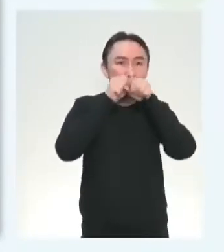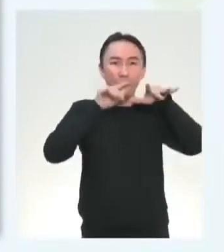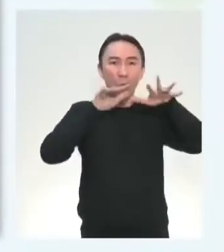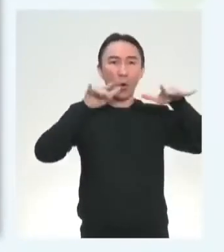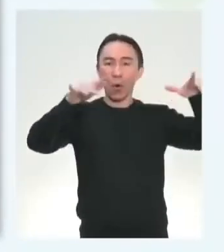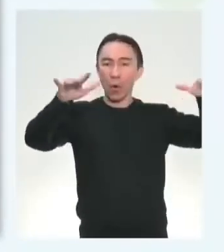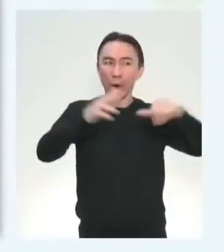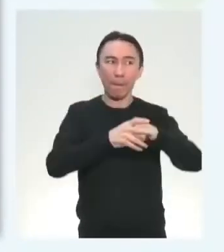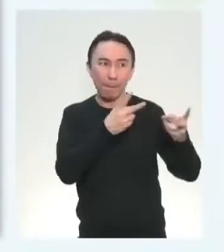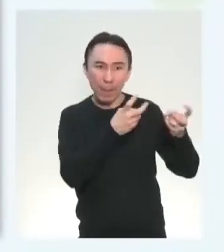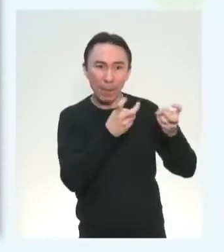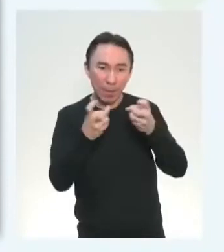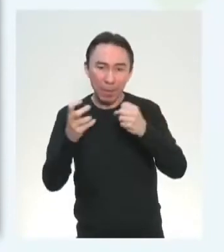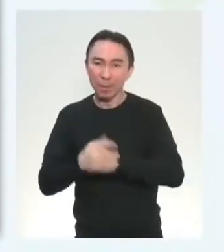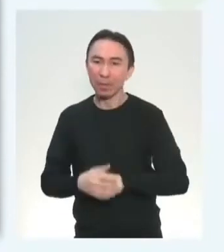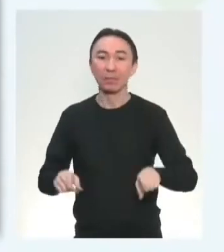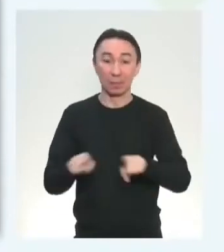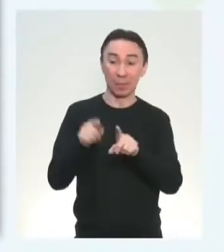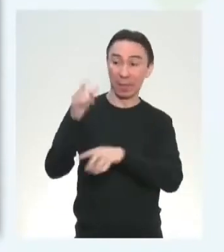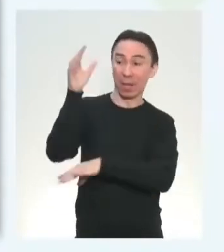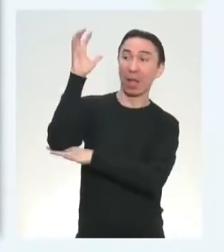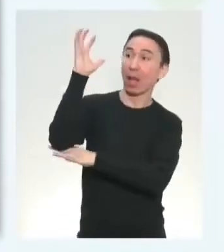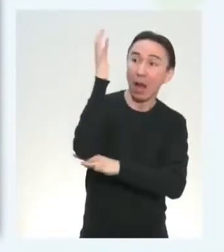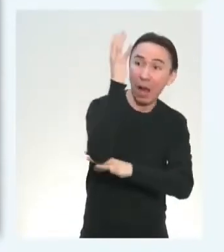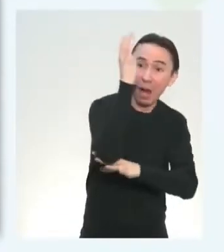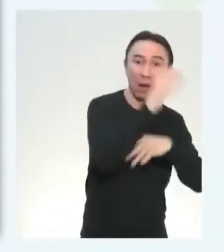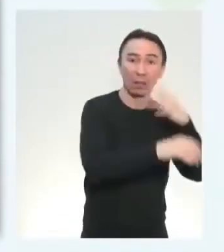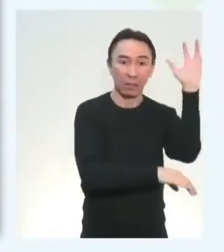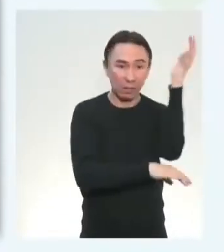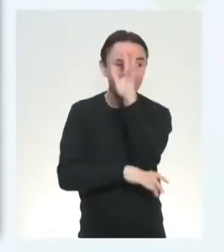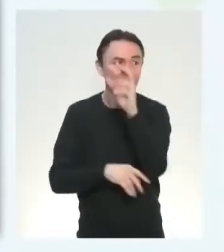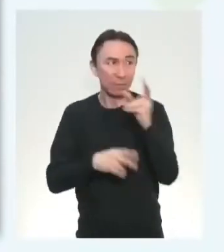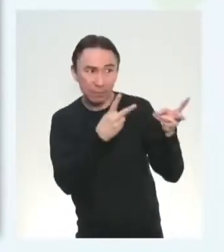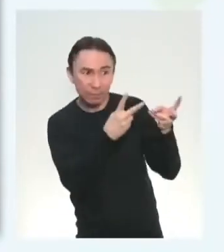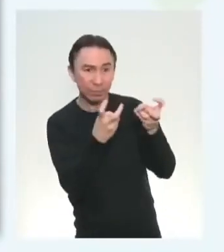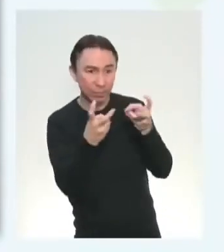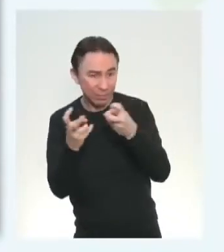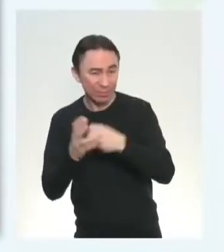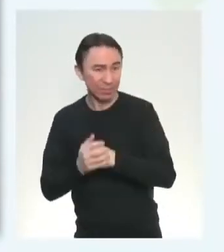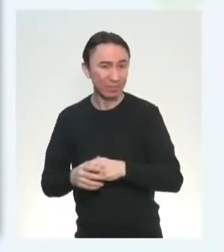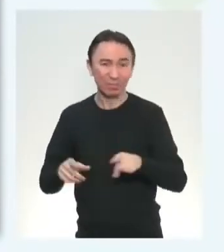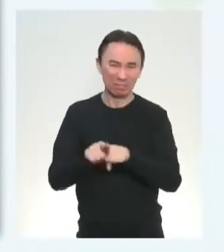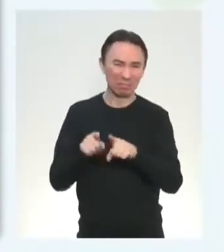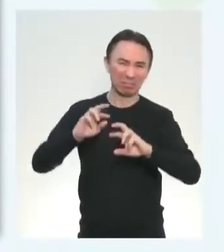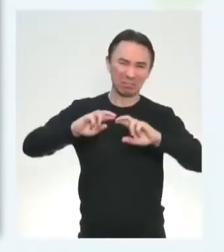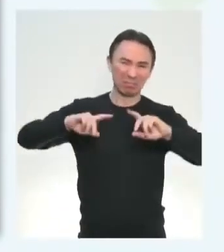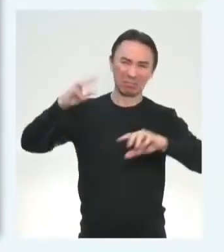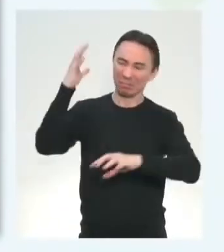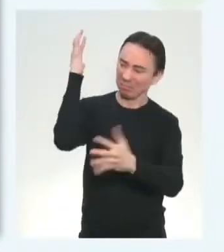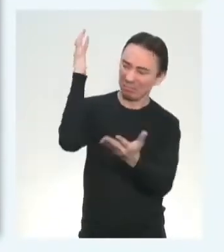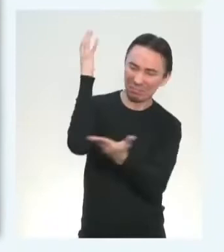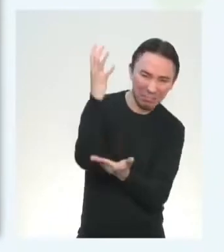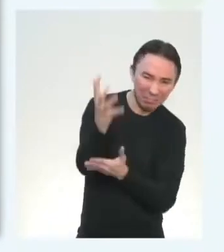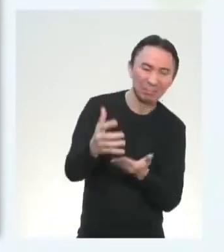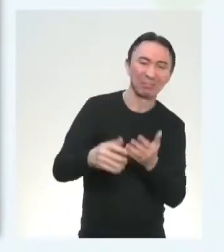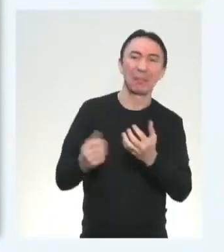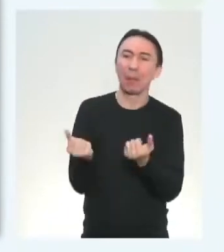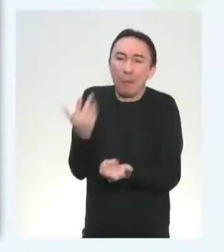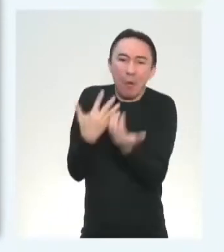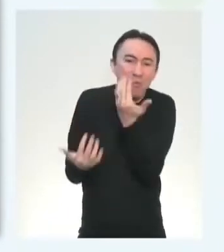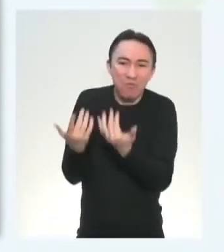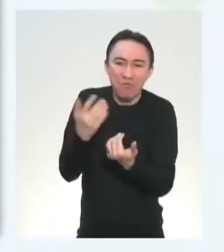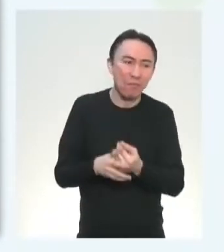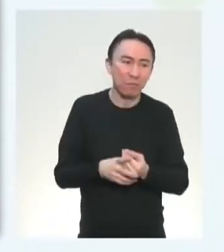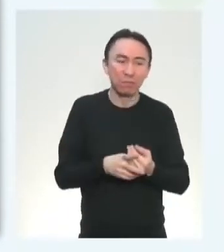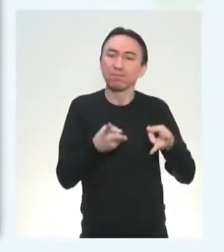áreas florestais para detecção de queimadas e outras formas de desmatamento. Na defesa civil,